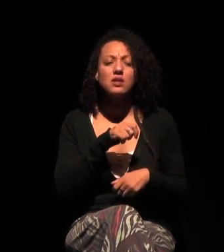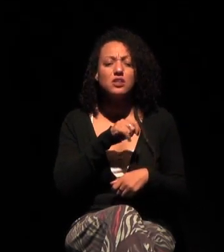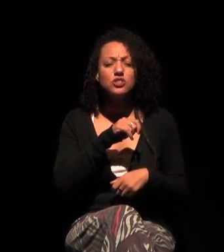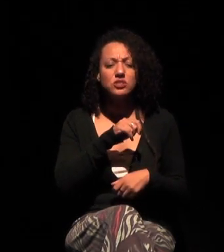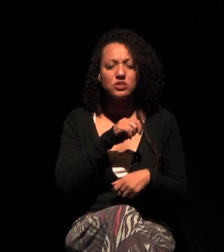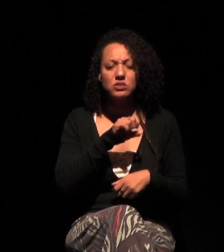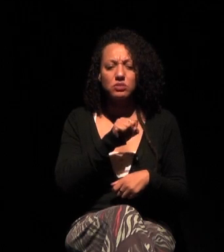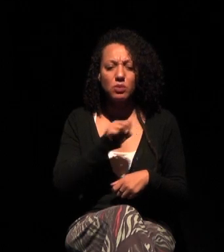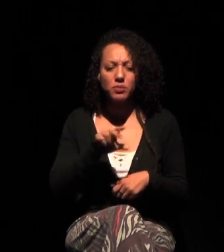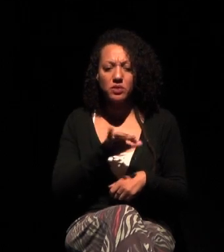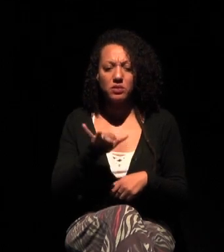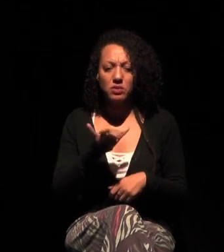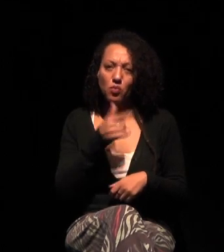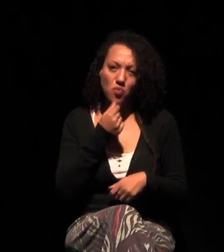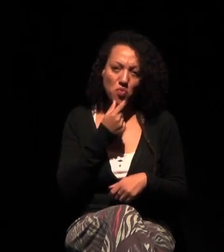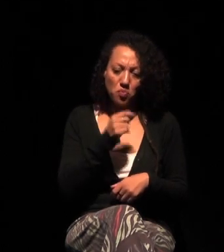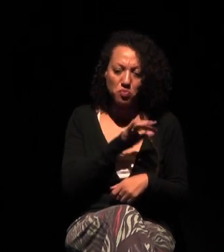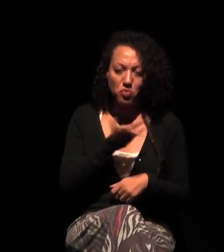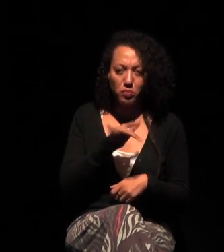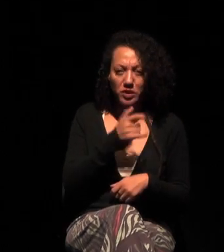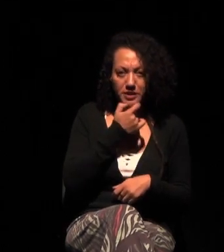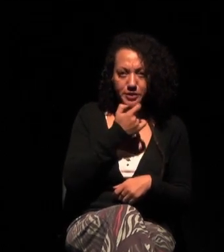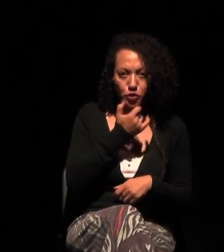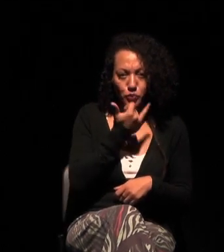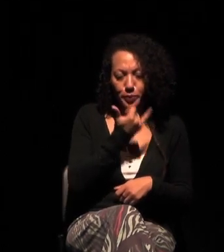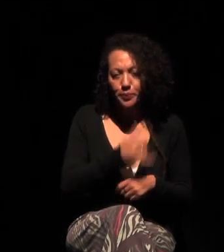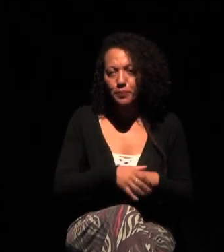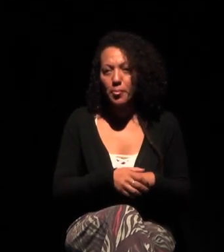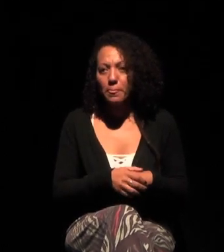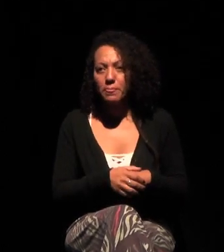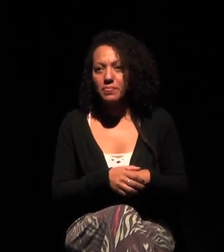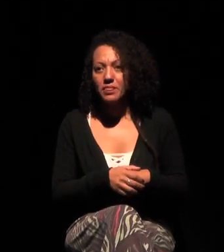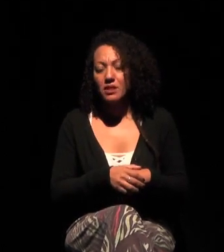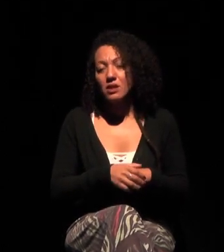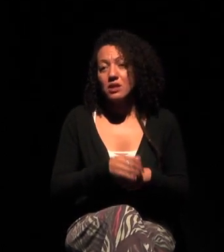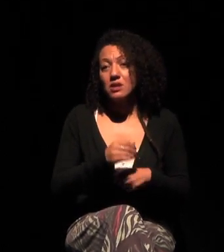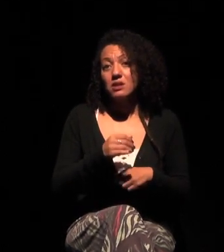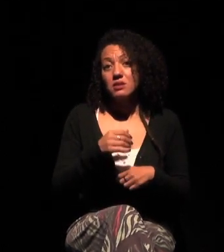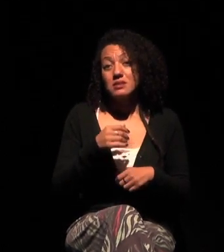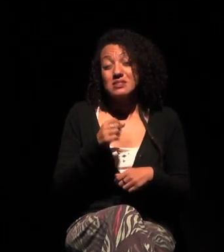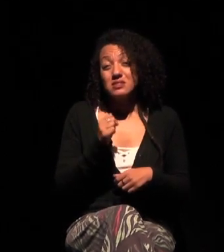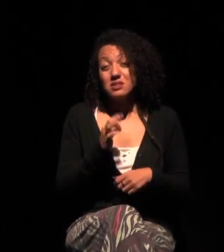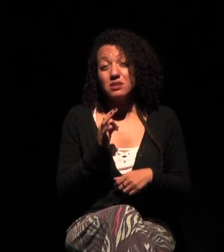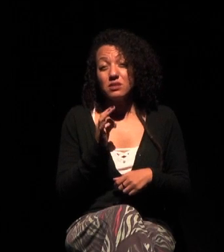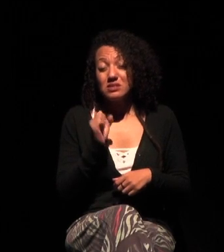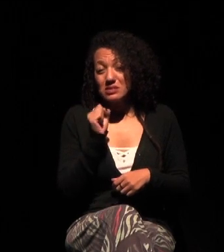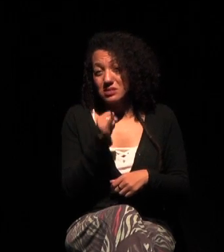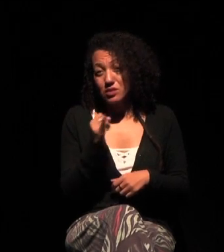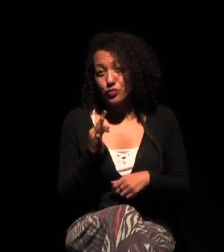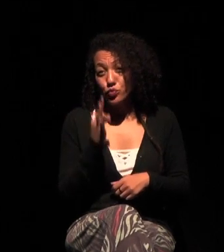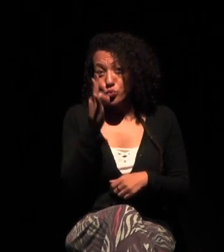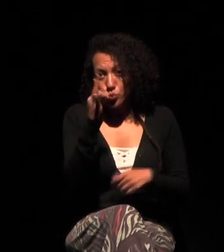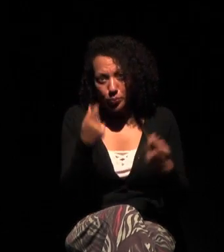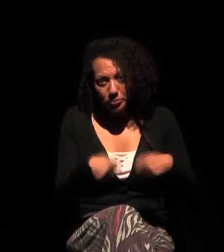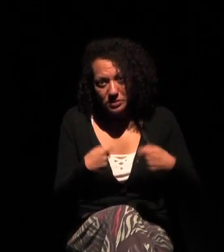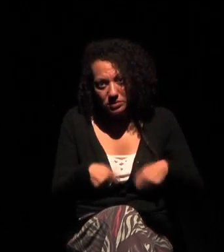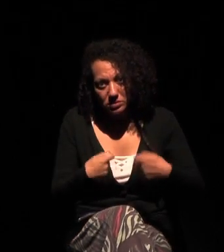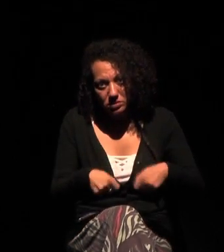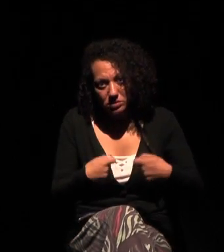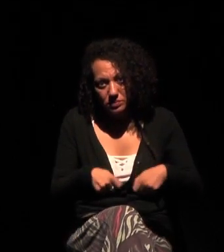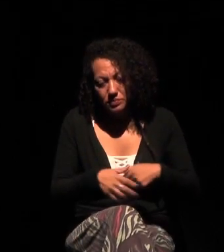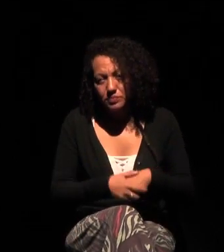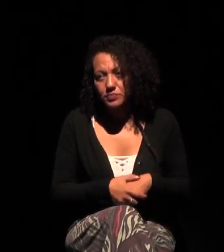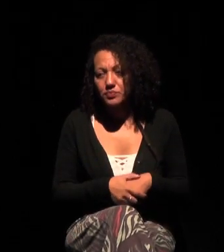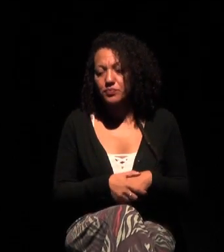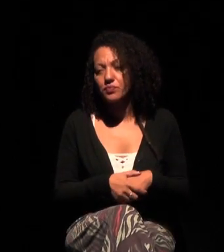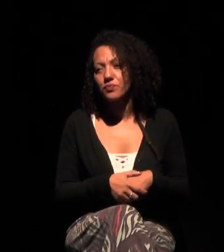trigonometria para o caso de vir a precisar dela no futuro é ea expressão